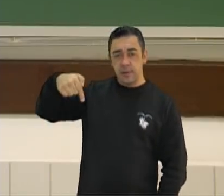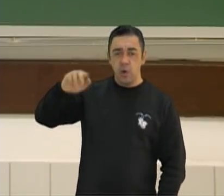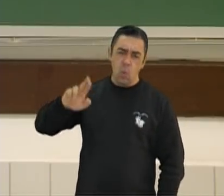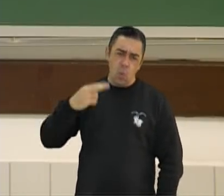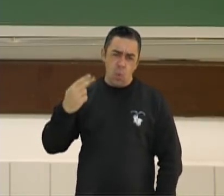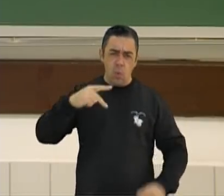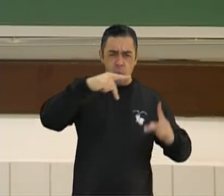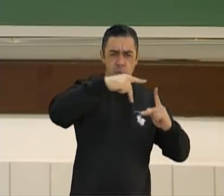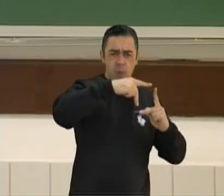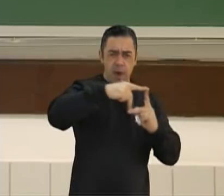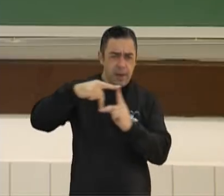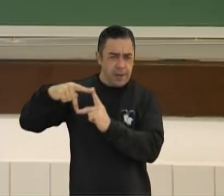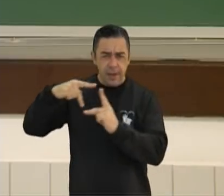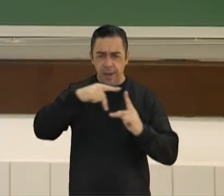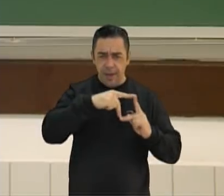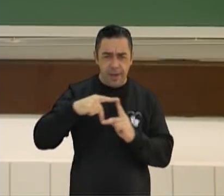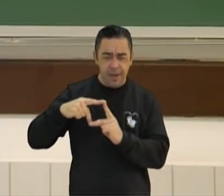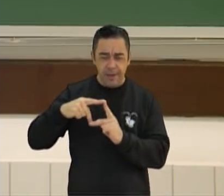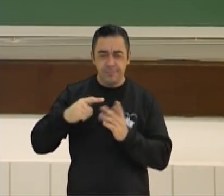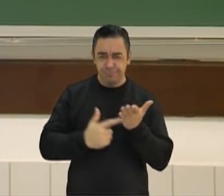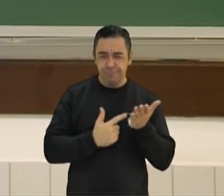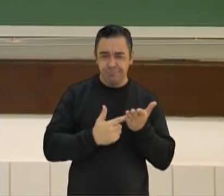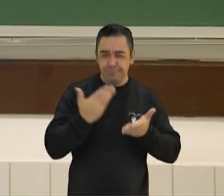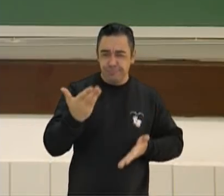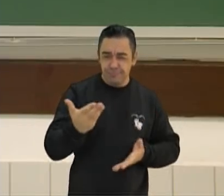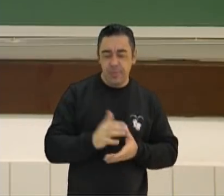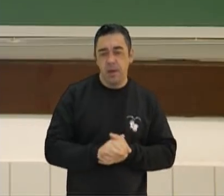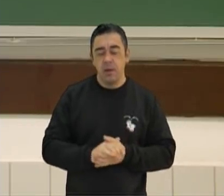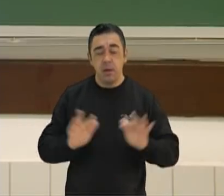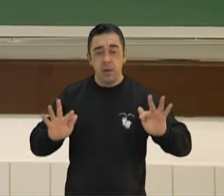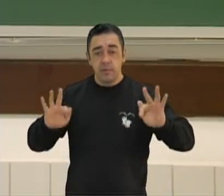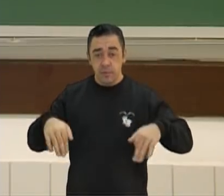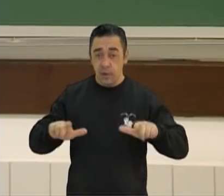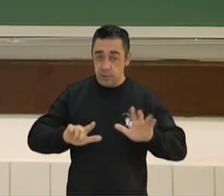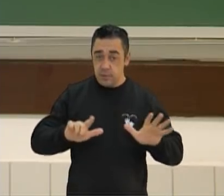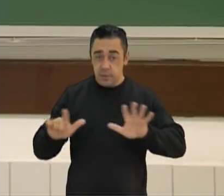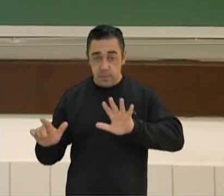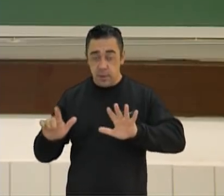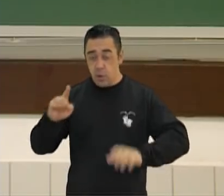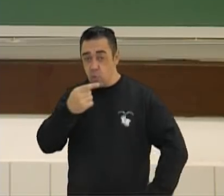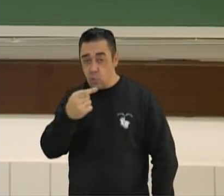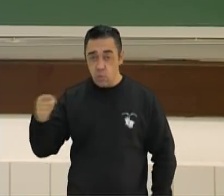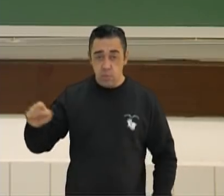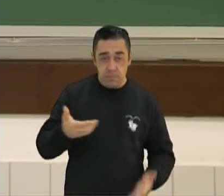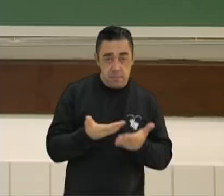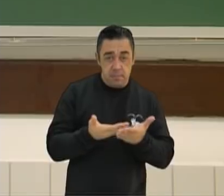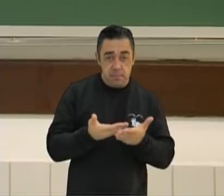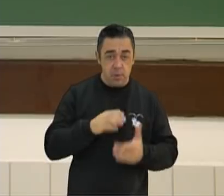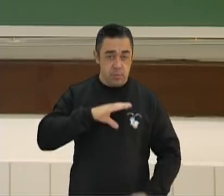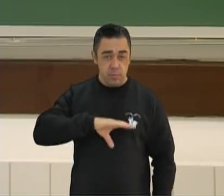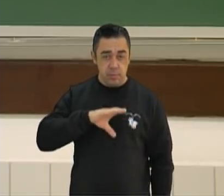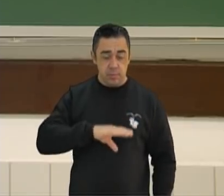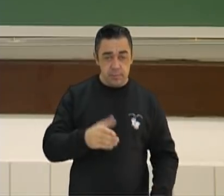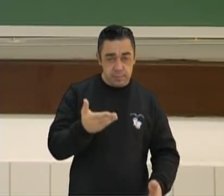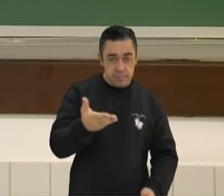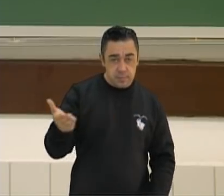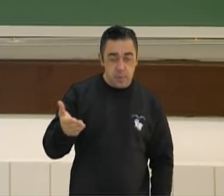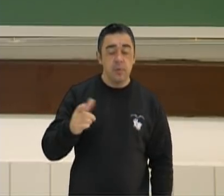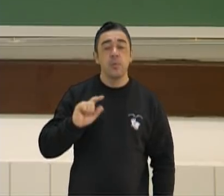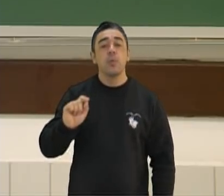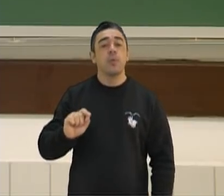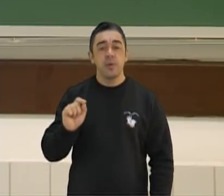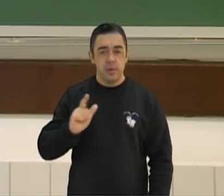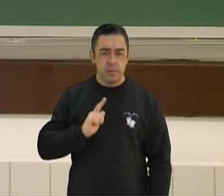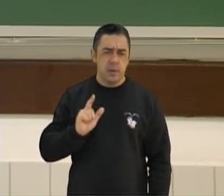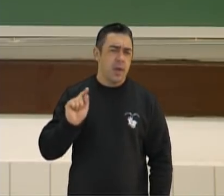vocês conhecem como história em quadrinhos. Ao final da semana, lá na última aula de língua portuguesa, vocês terão